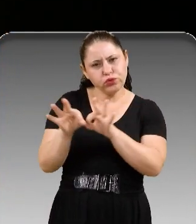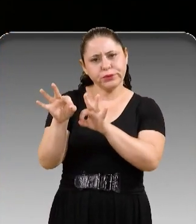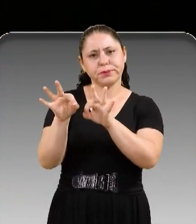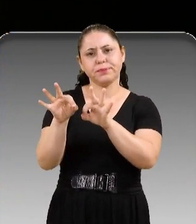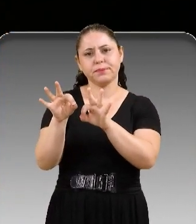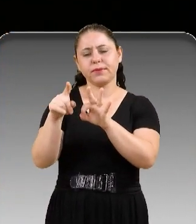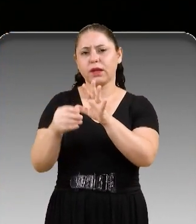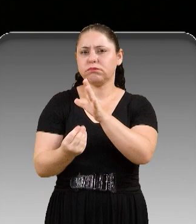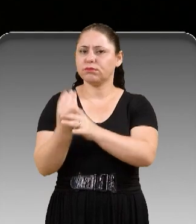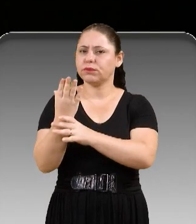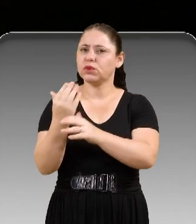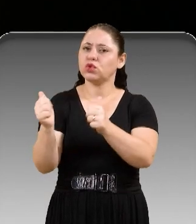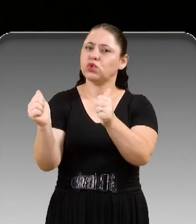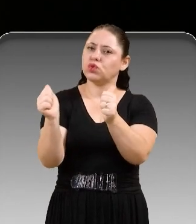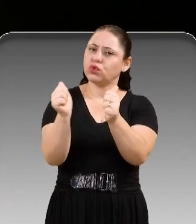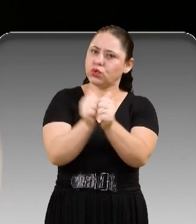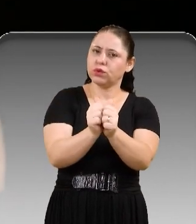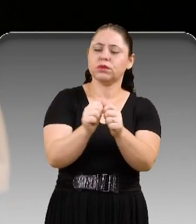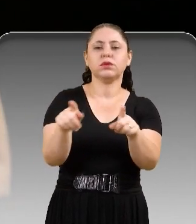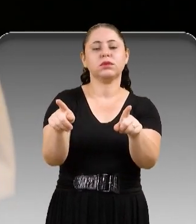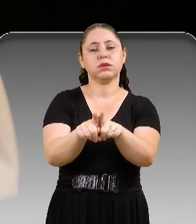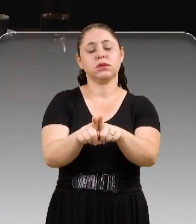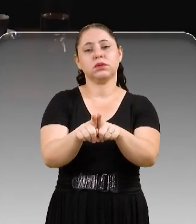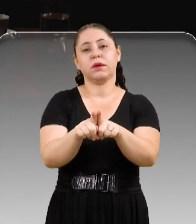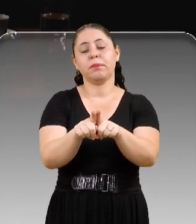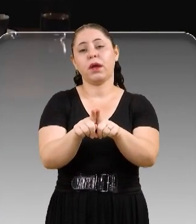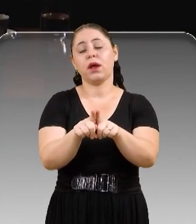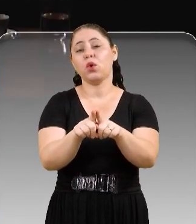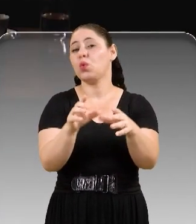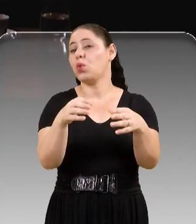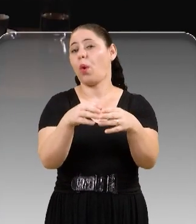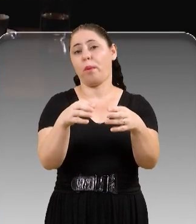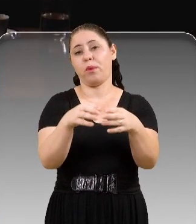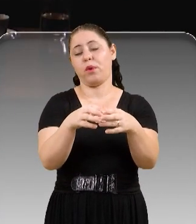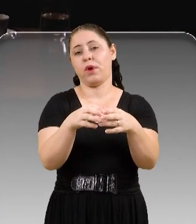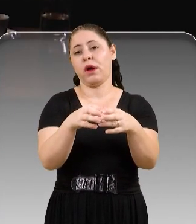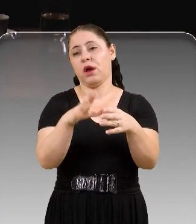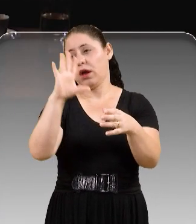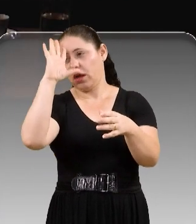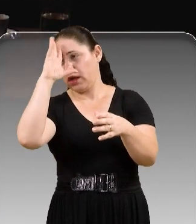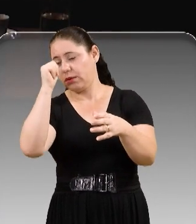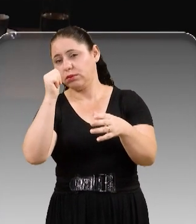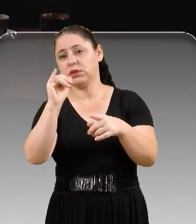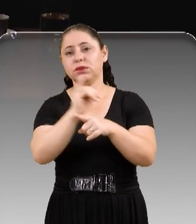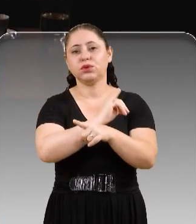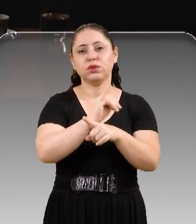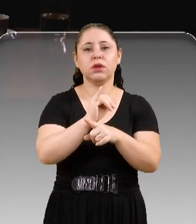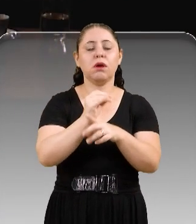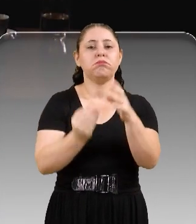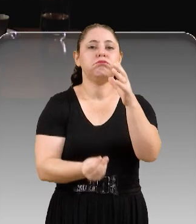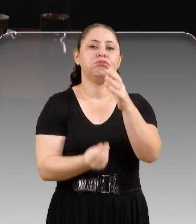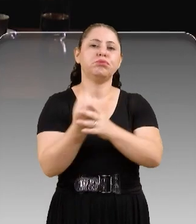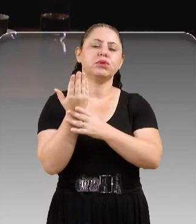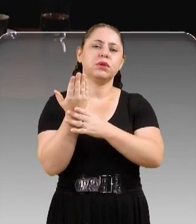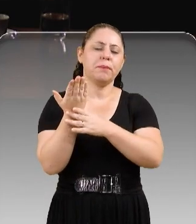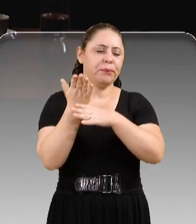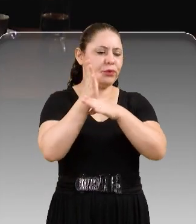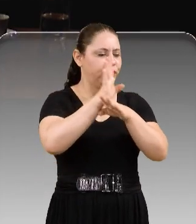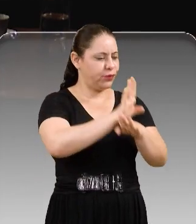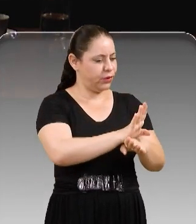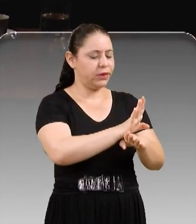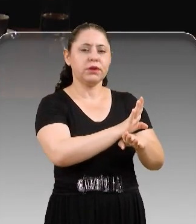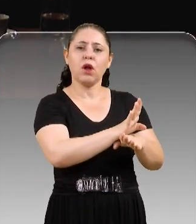junto a essa parcela da população, tomar realmente medidas que possam beneficiá-las, né?